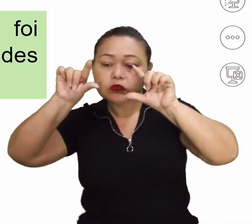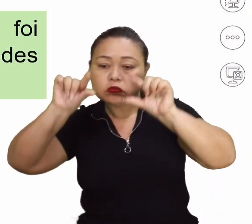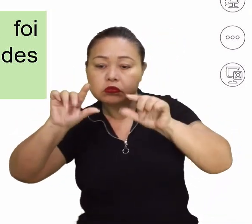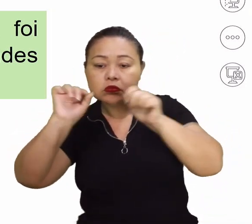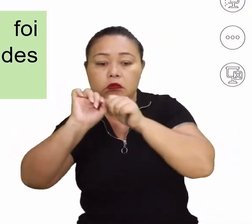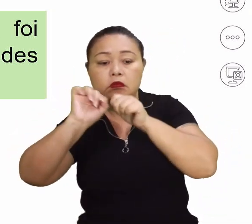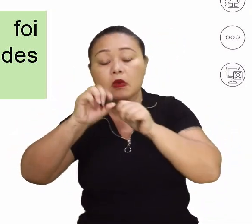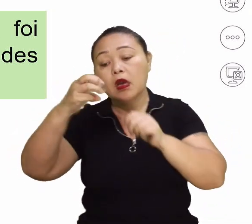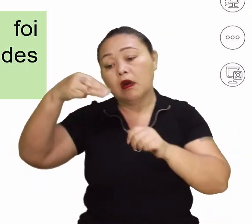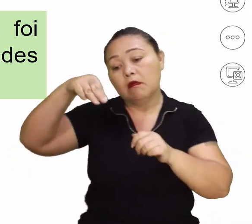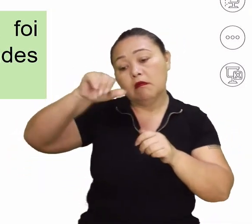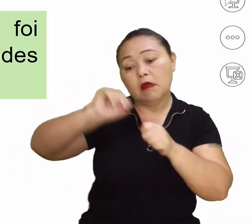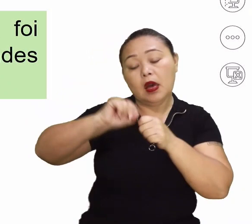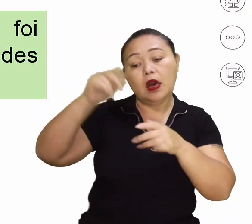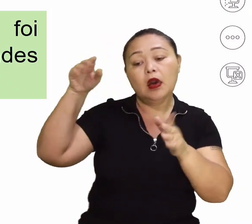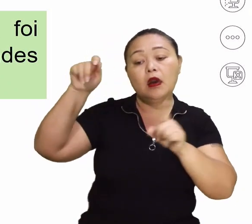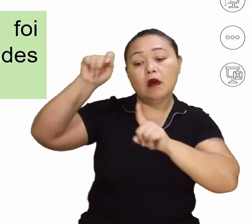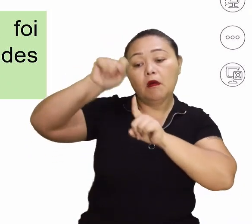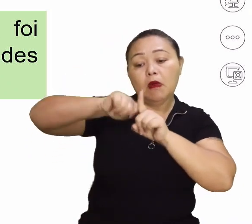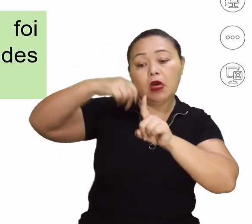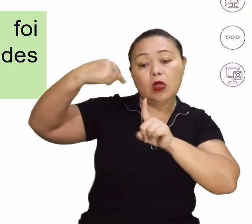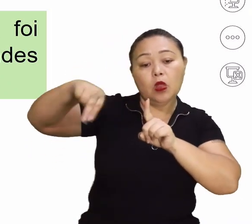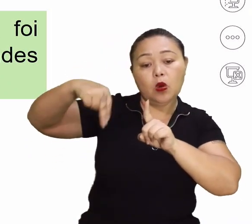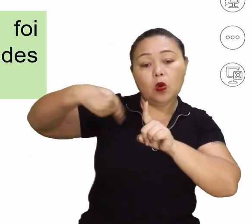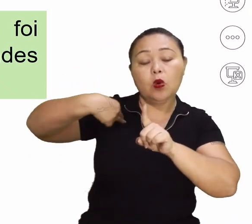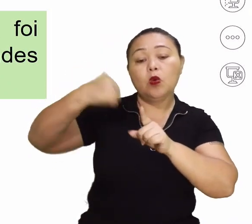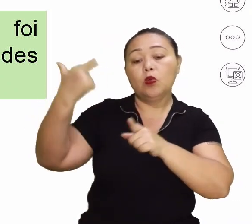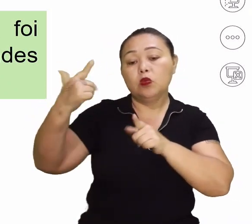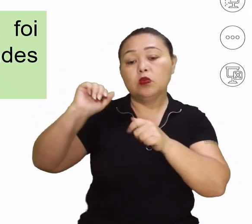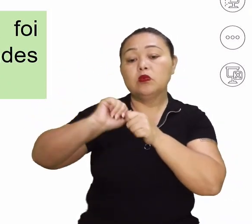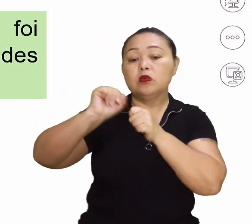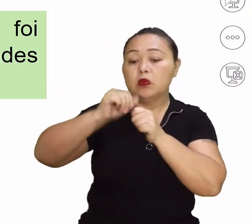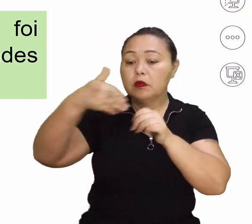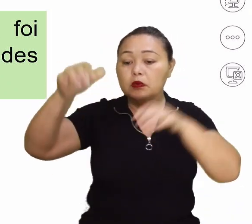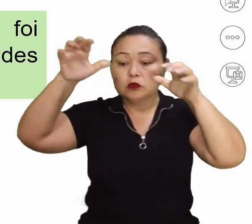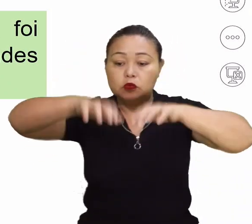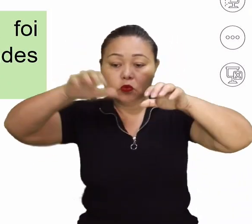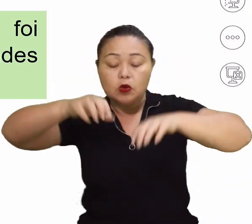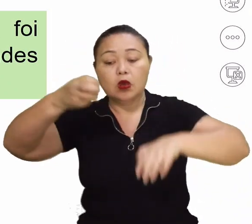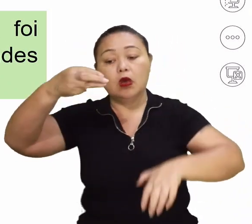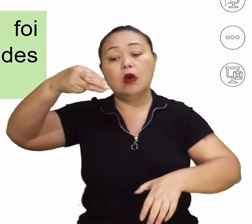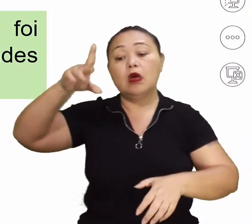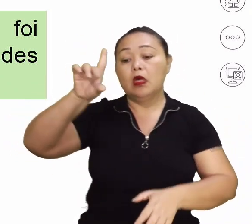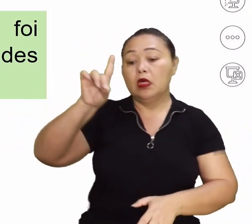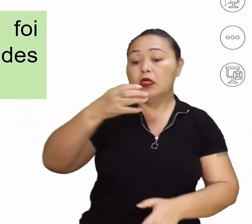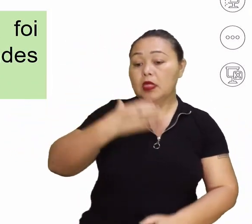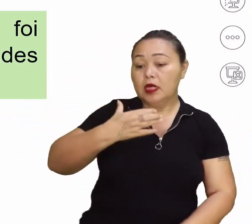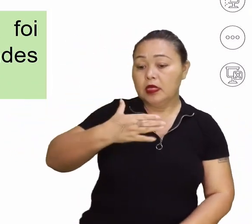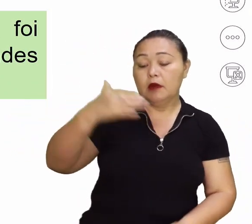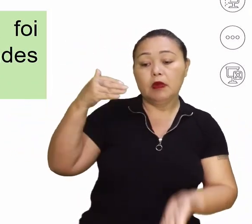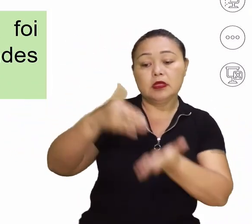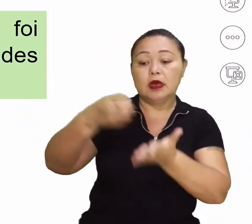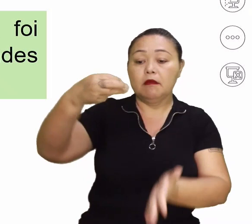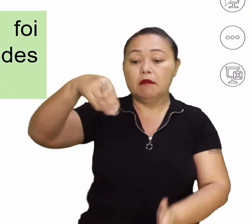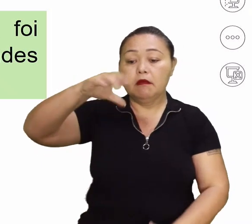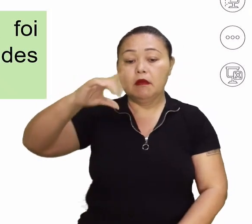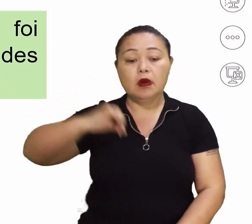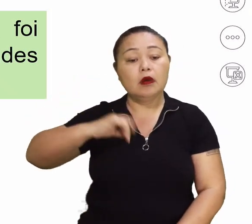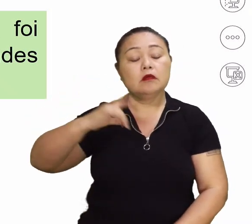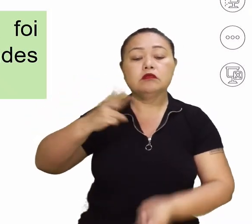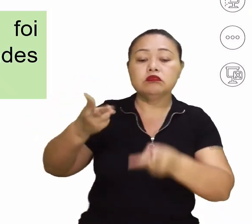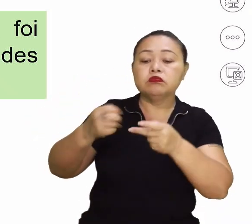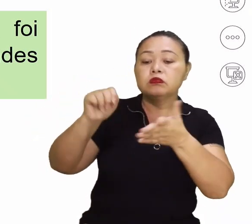maio a novembro. E o segundo, no período chuvoso, de dezembro a março. O extrativismo da borracha e da